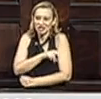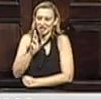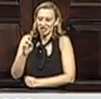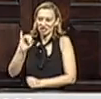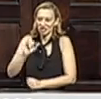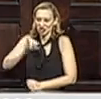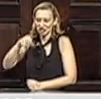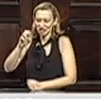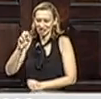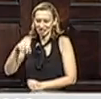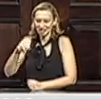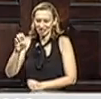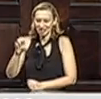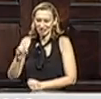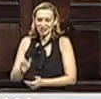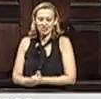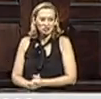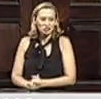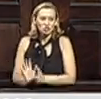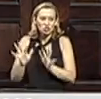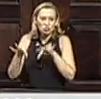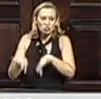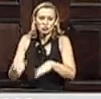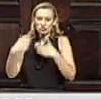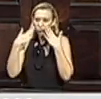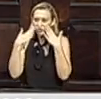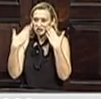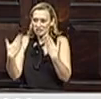deputados. Trata-se do último destaque.